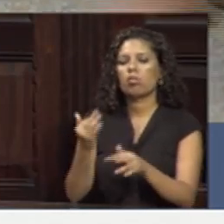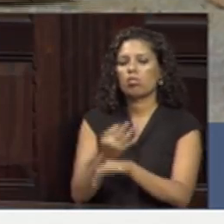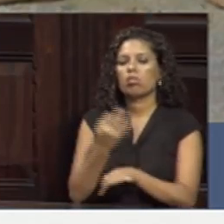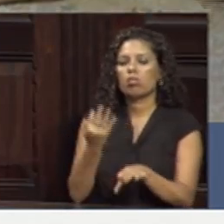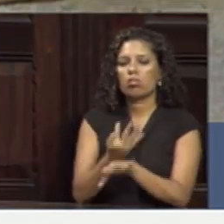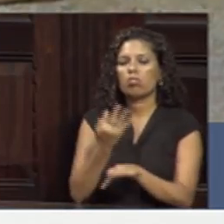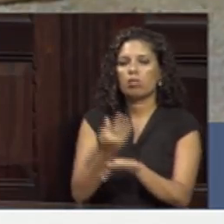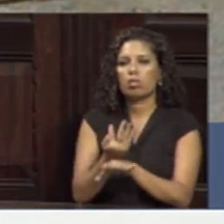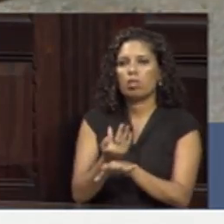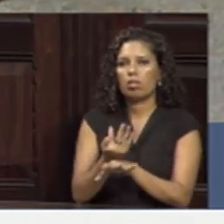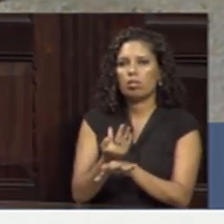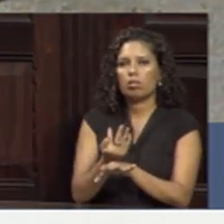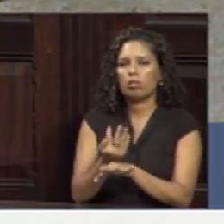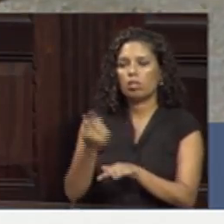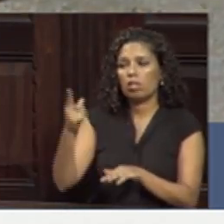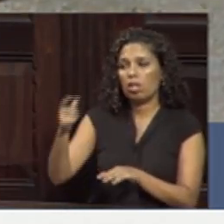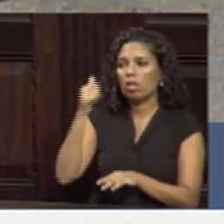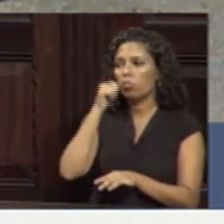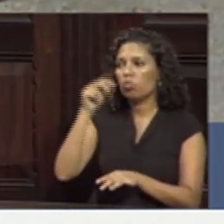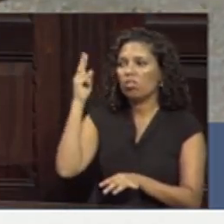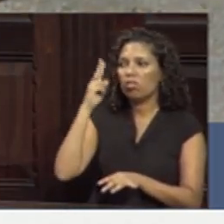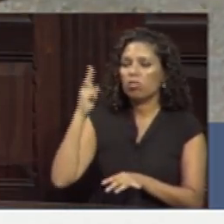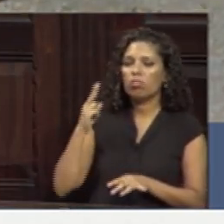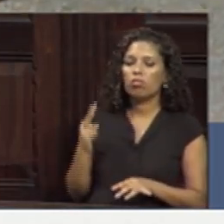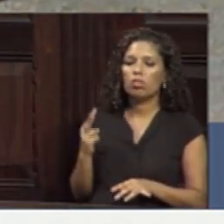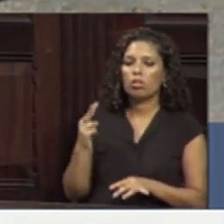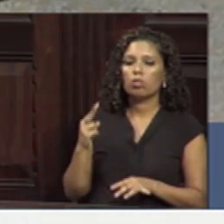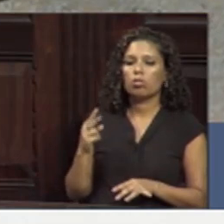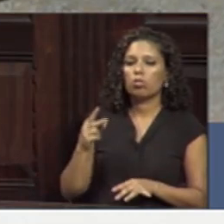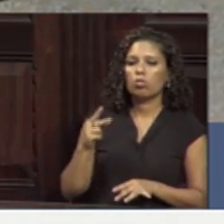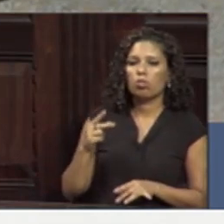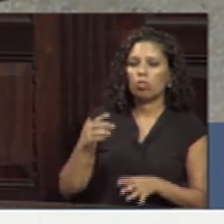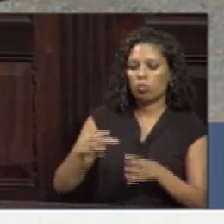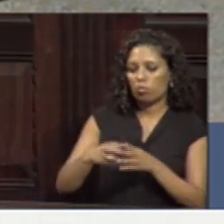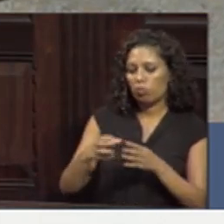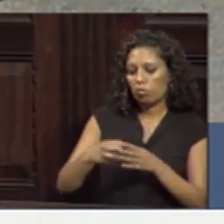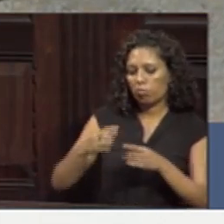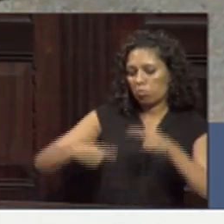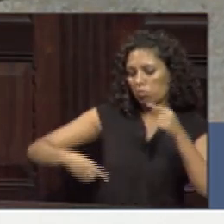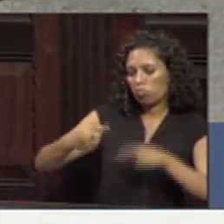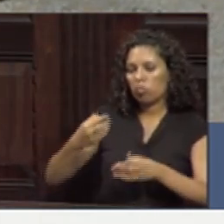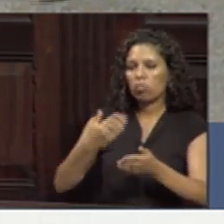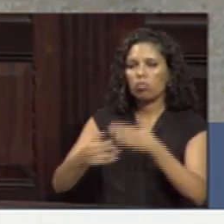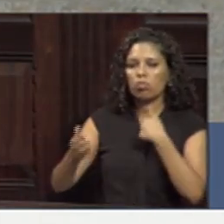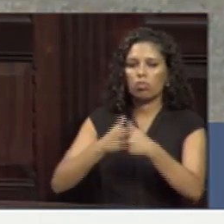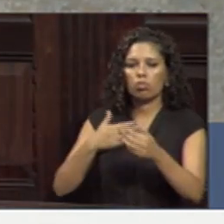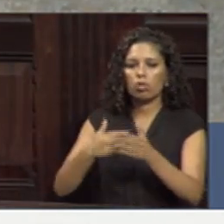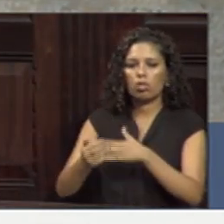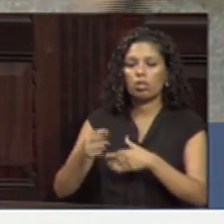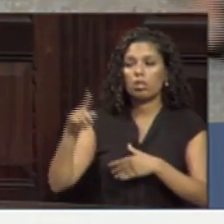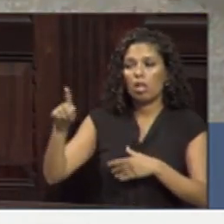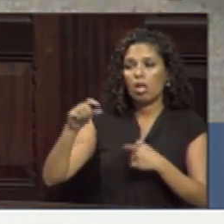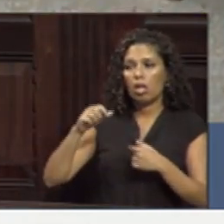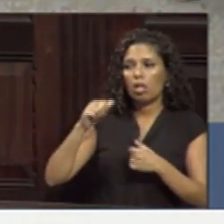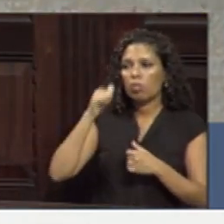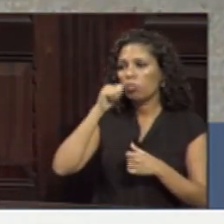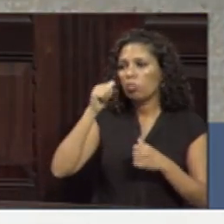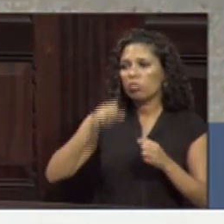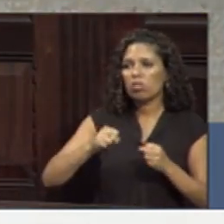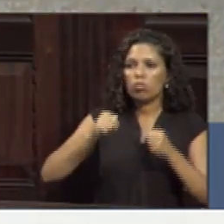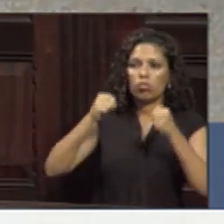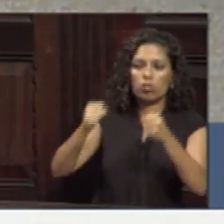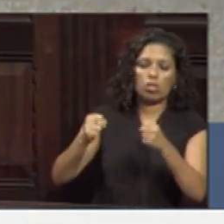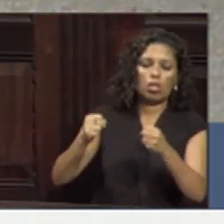nossa companheira Marielle, que é do PSOL, mas é da luta democrática, é da resistência, é da luta das